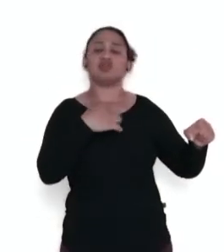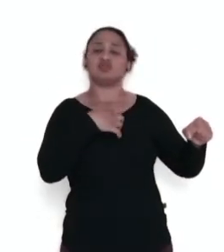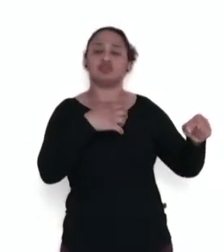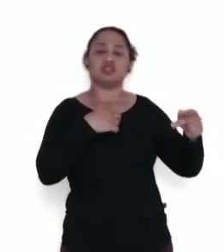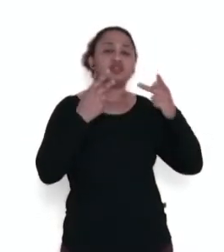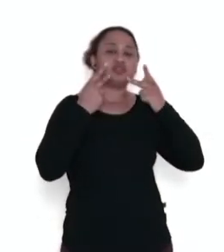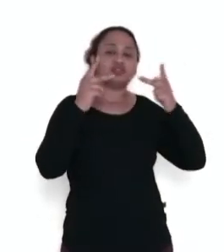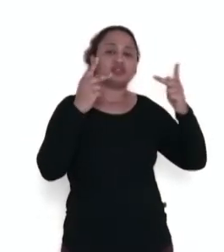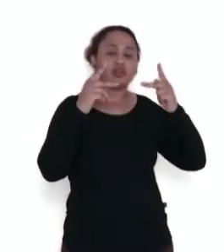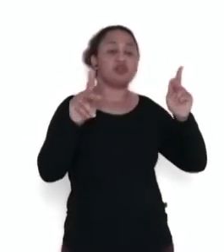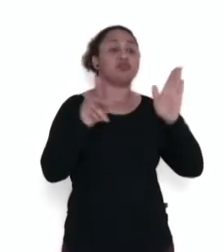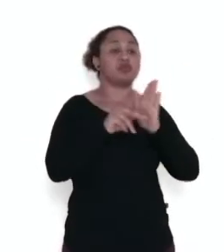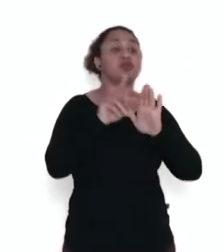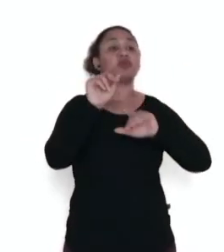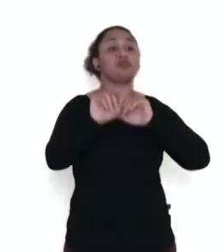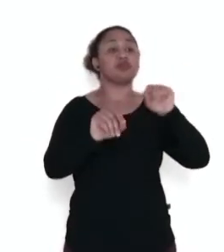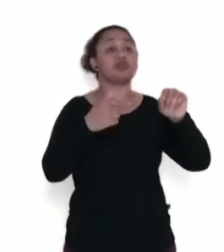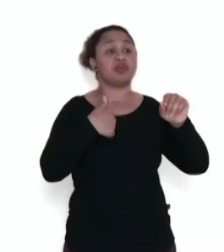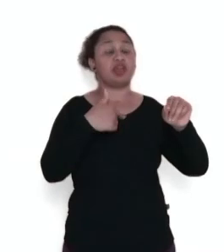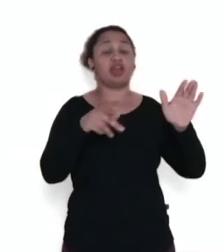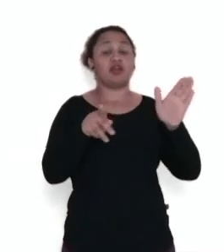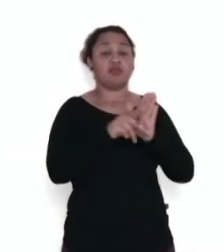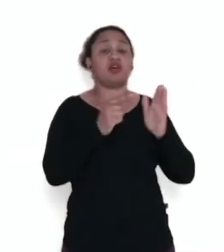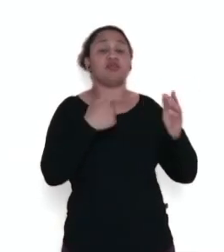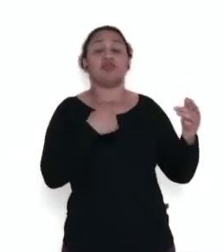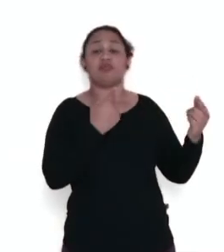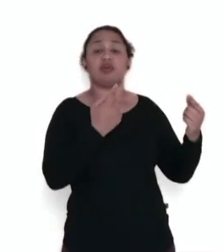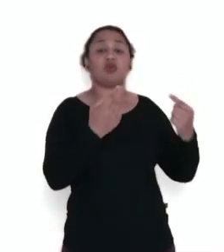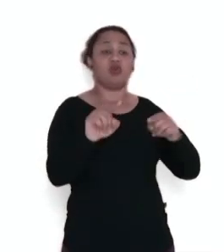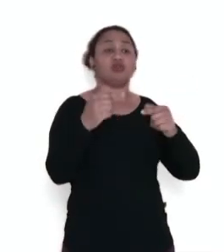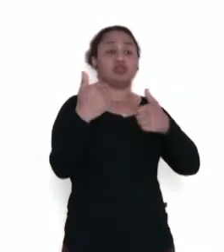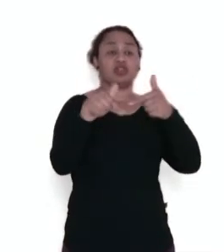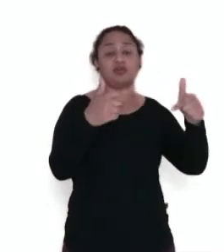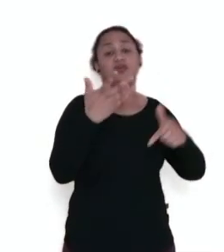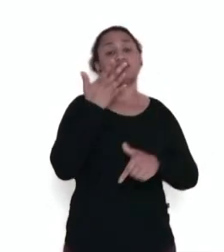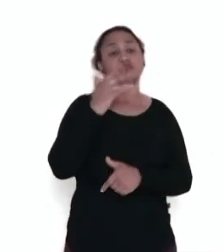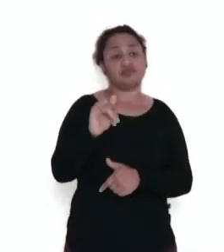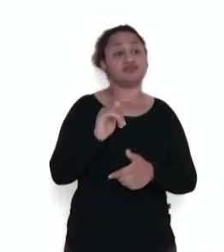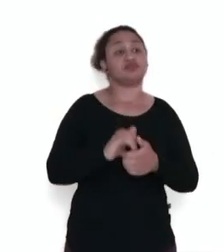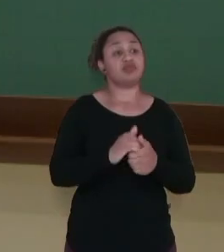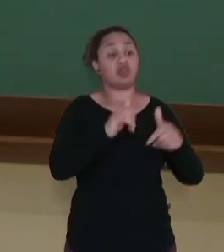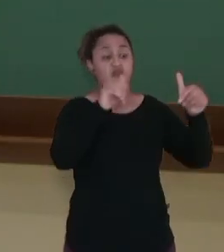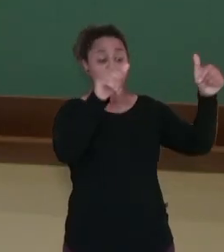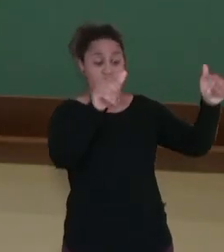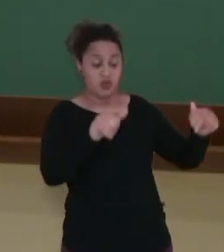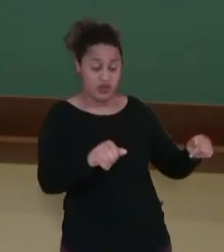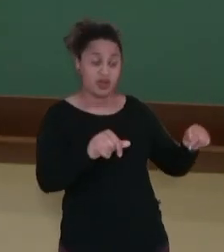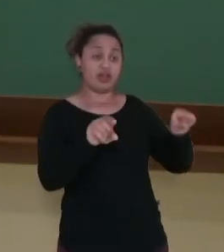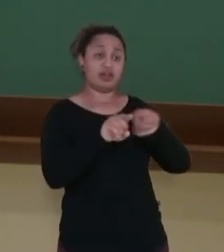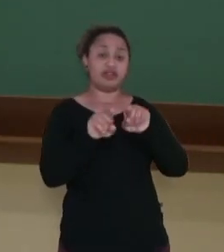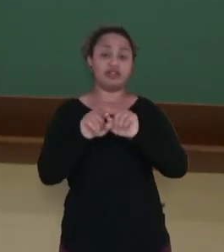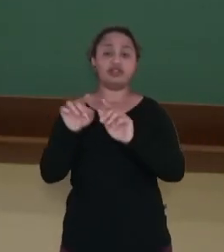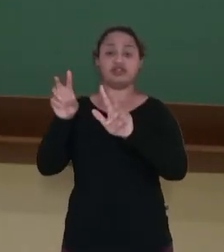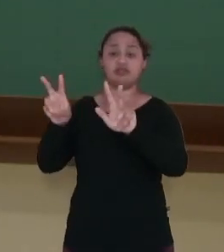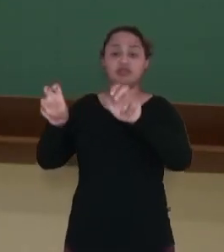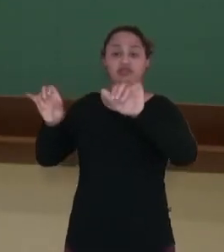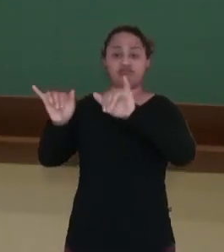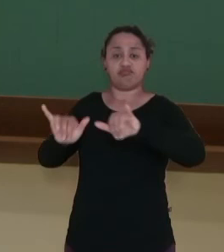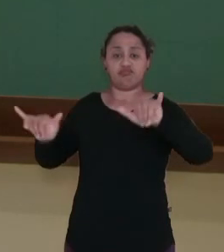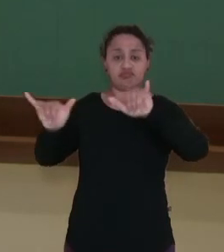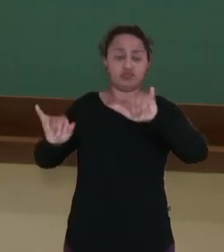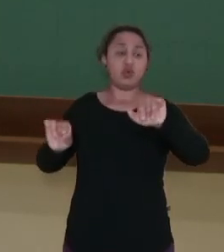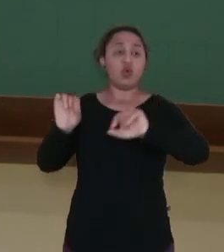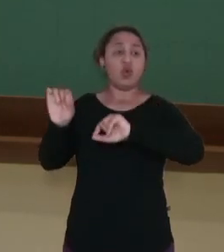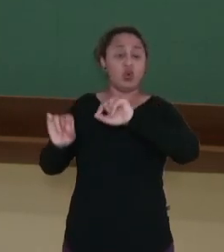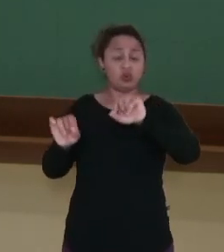da campanha que trata da erradicação do trabalho infantil. Então, tanto o cartaz quanto o título, a manchete da